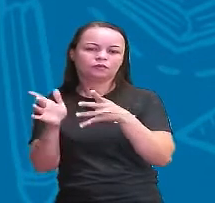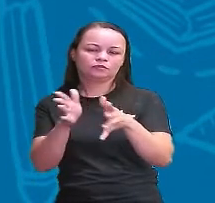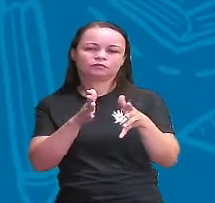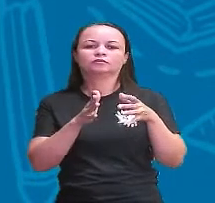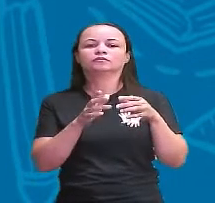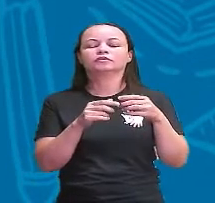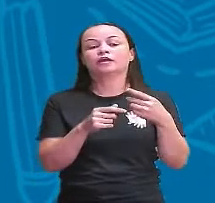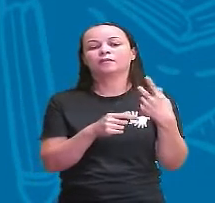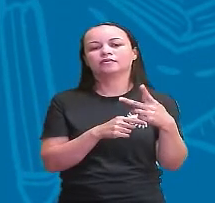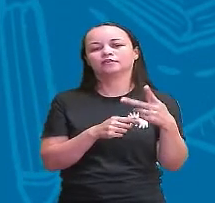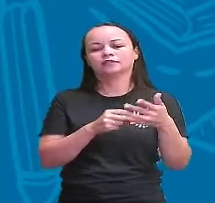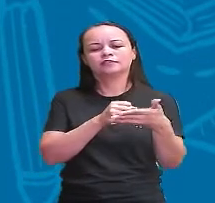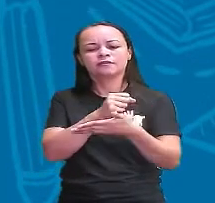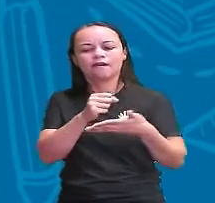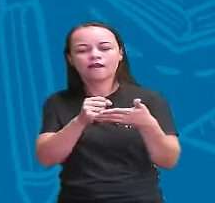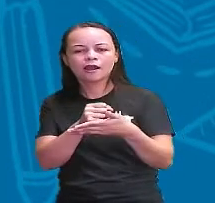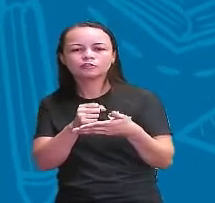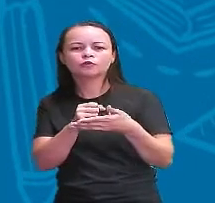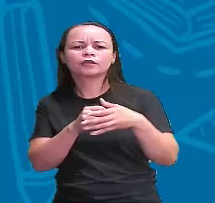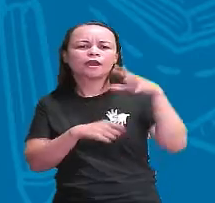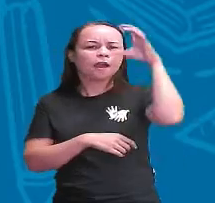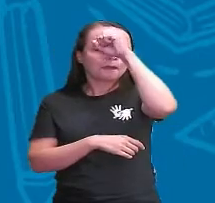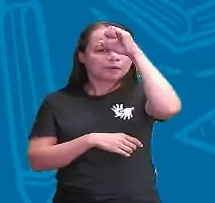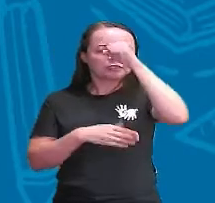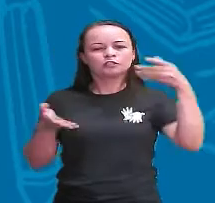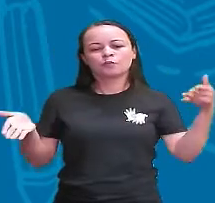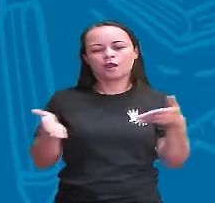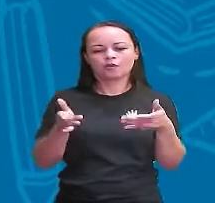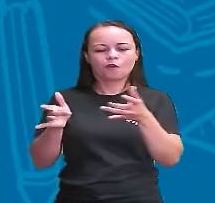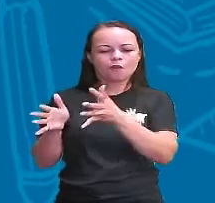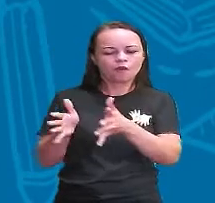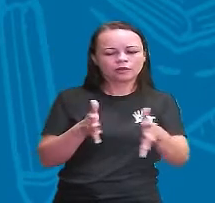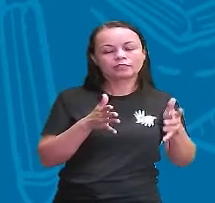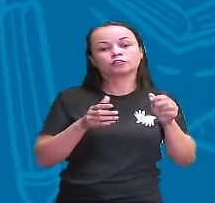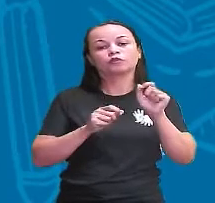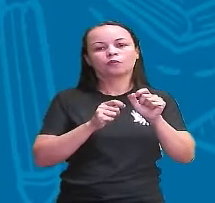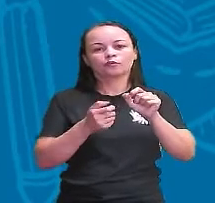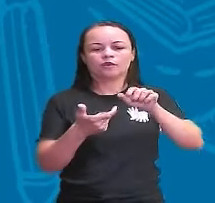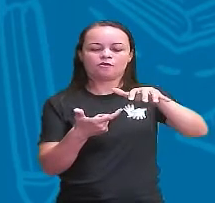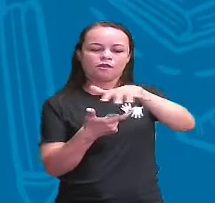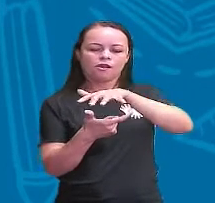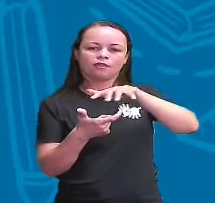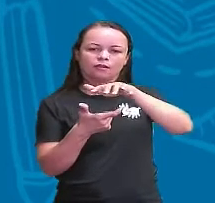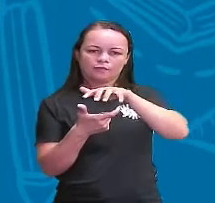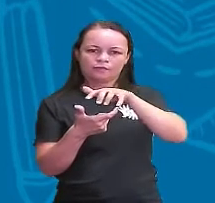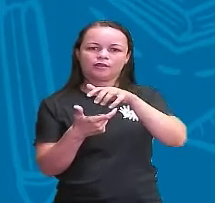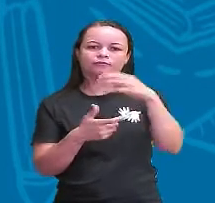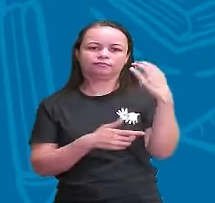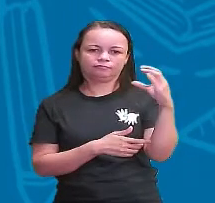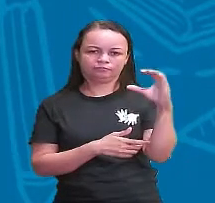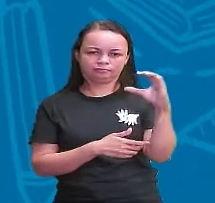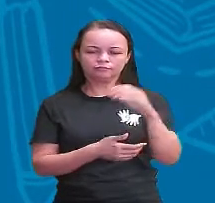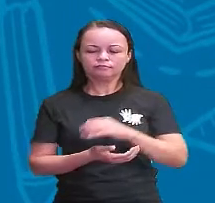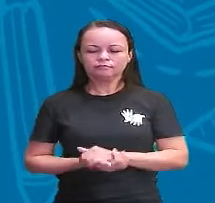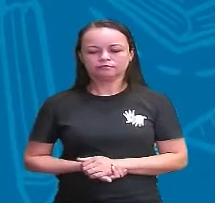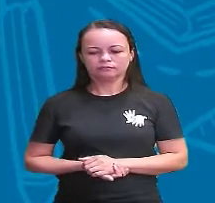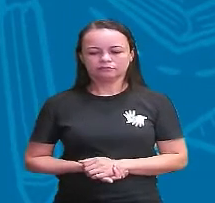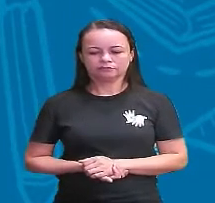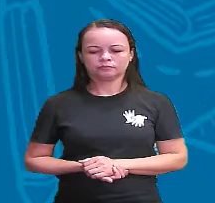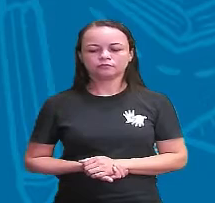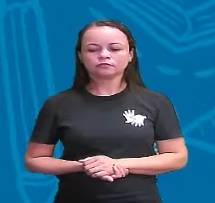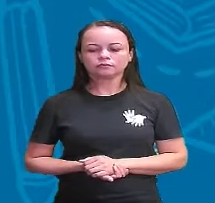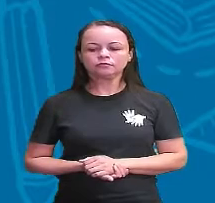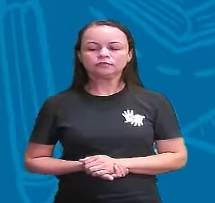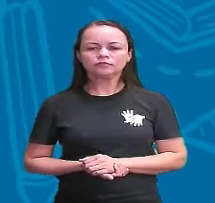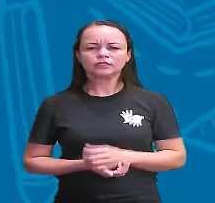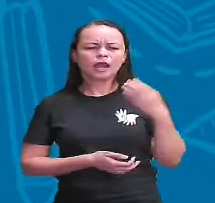Baseado naquilo que a gente aprendeu aqui na nossa aula a respeito do letramento científico. Onde podemos observar a